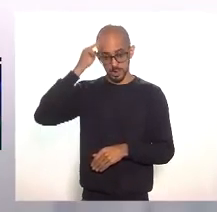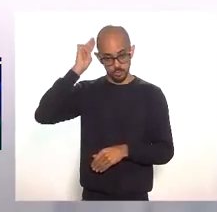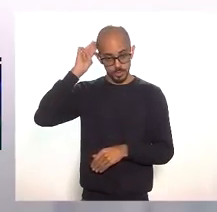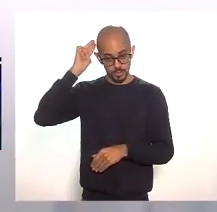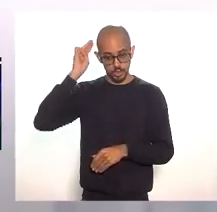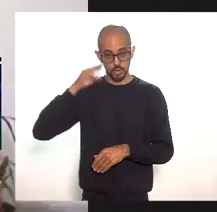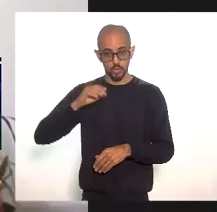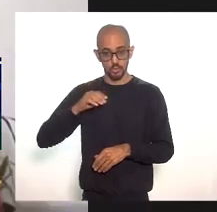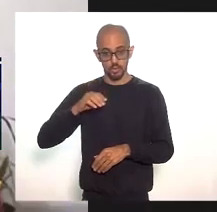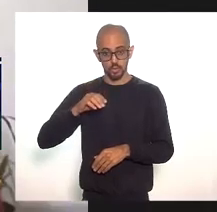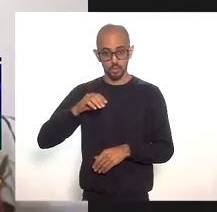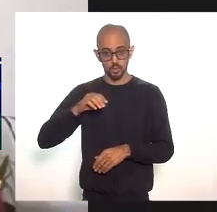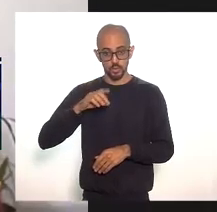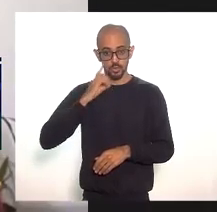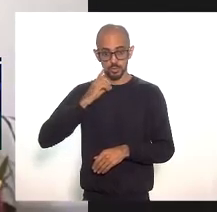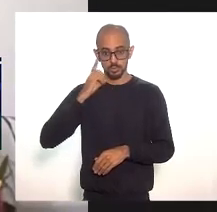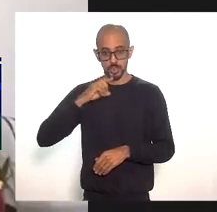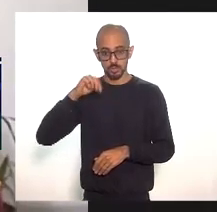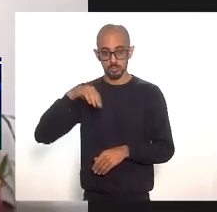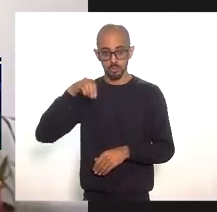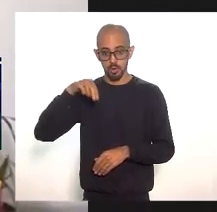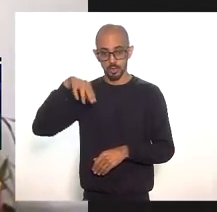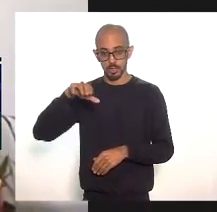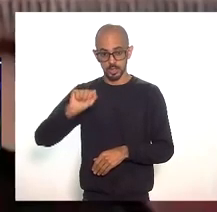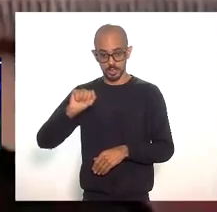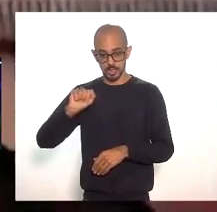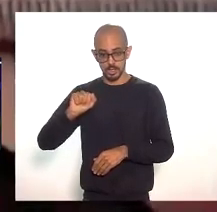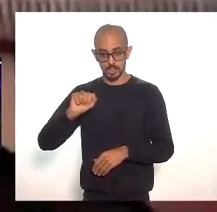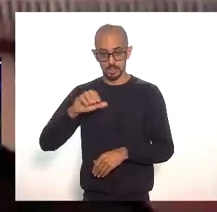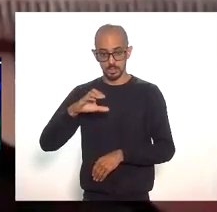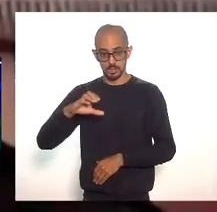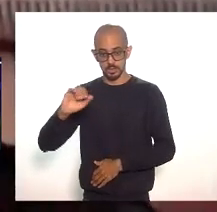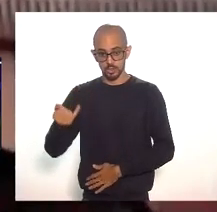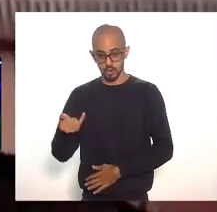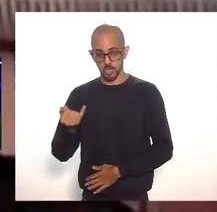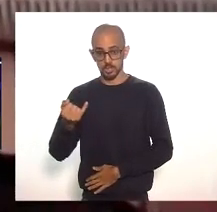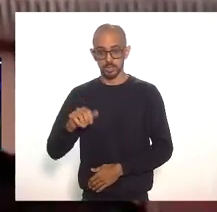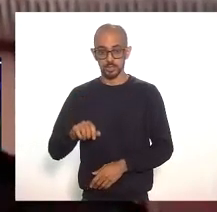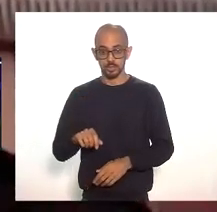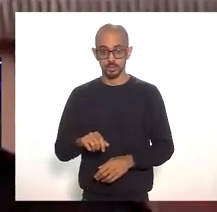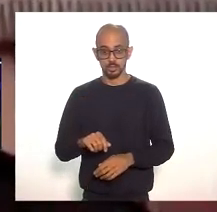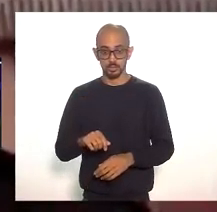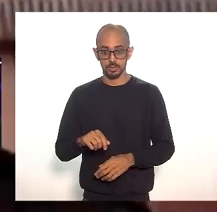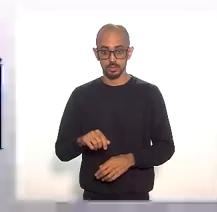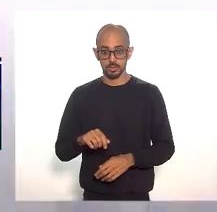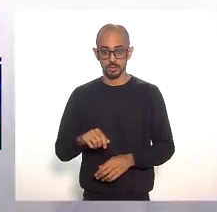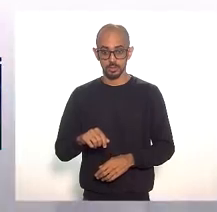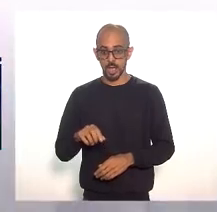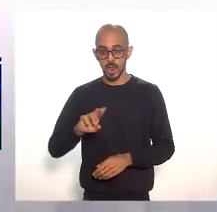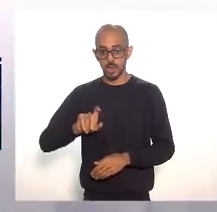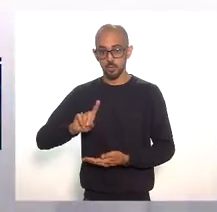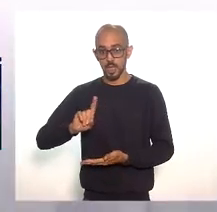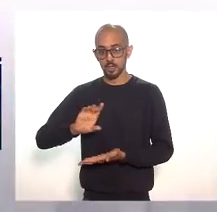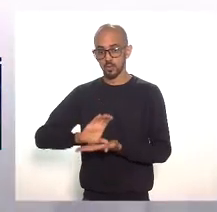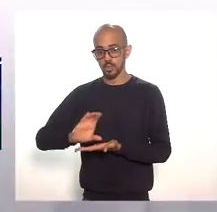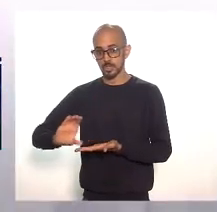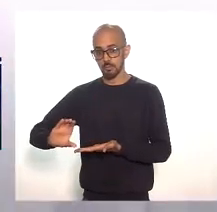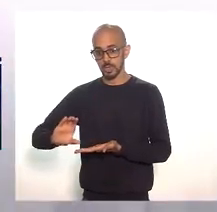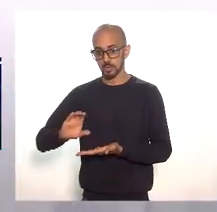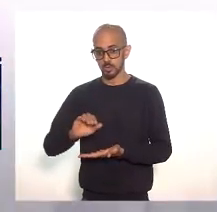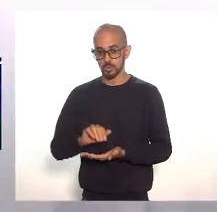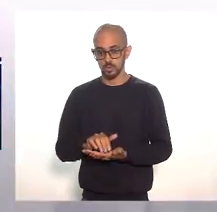o deputada outro? Mônica Francisca. Mônica Francisco, CCJ, deputada. Mônica Francisco não é do orçamento. Ela não faz parte...